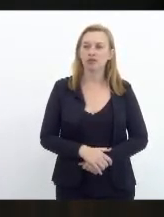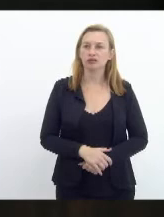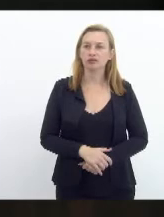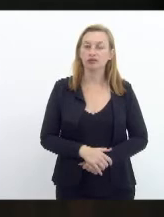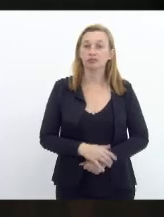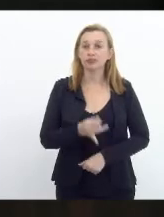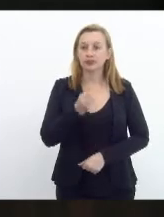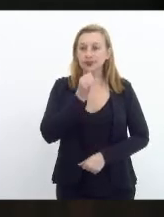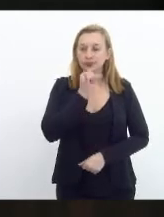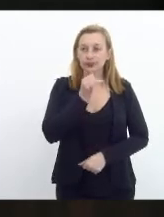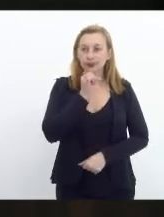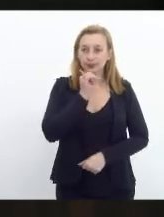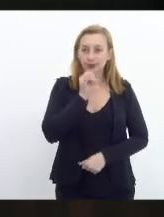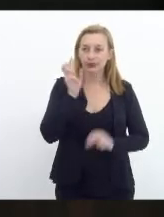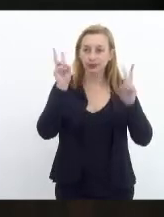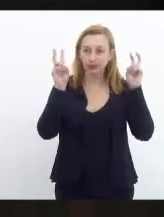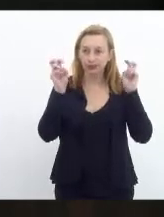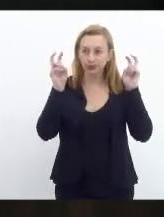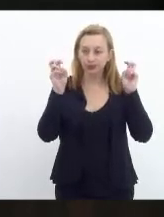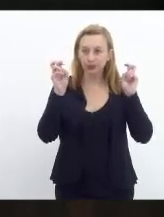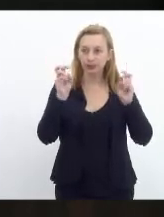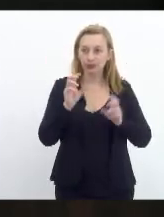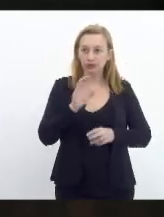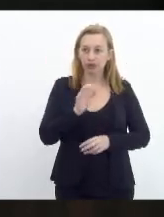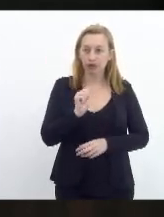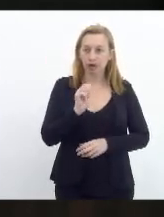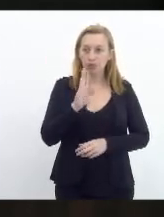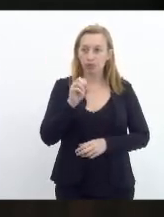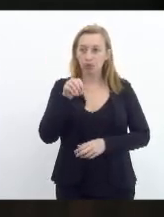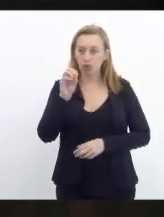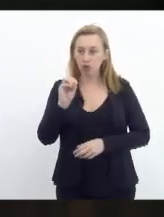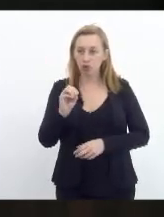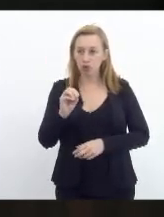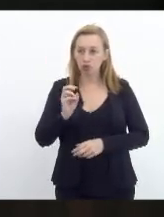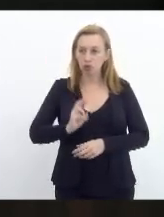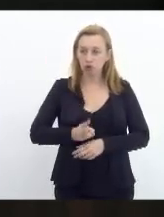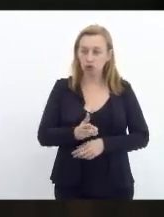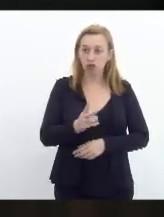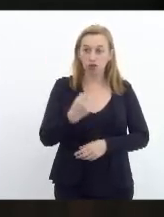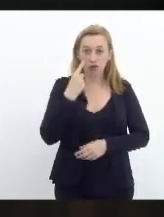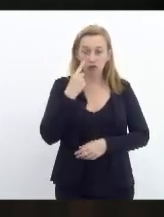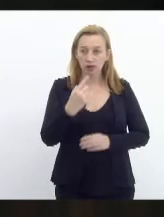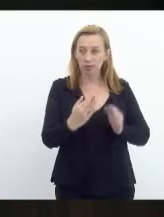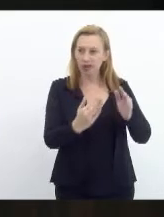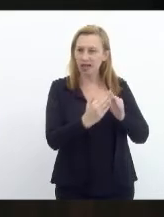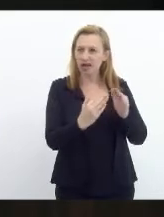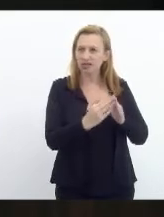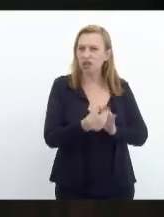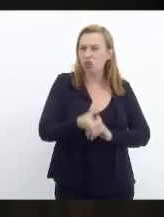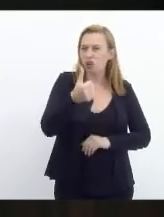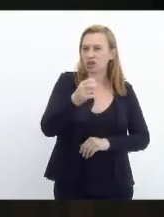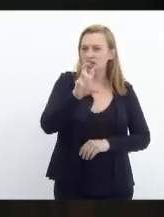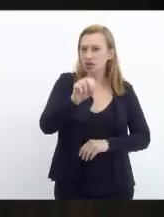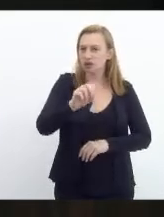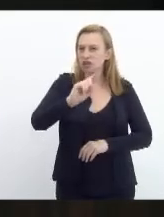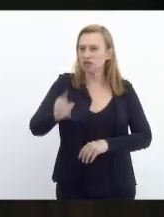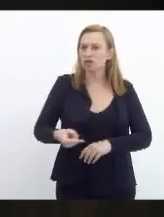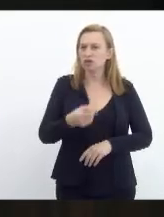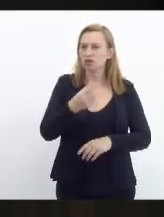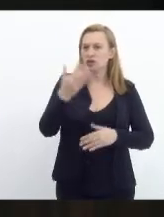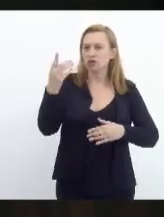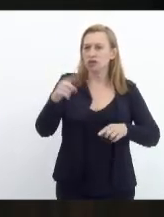por exemplo, na questão do abono permanência, a gente põe para casa quase 50 mil servidores